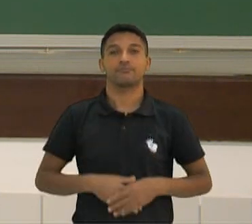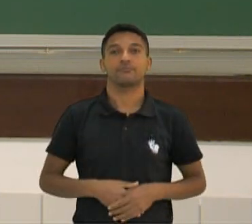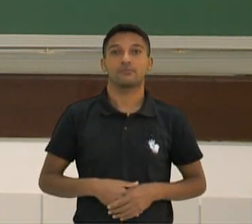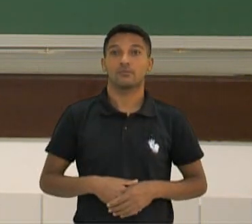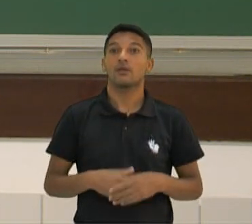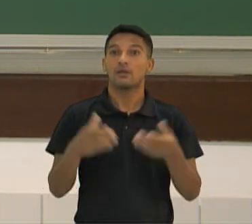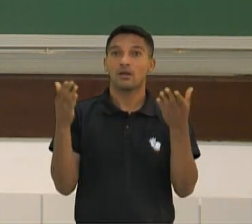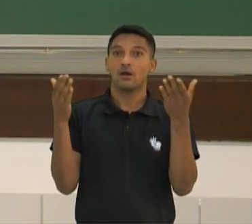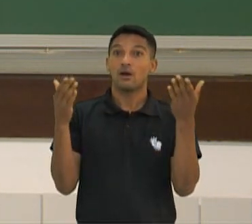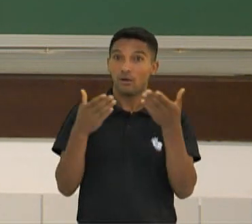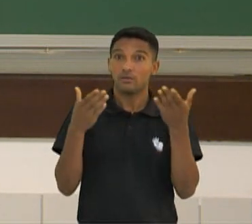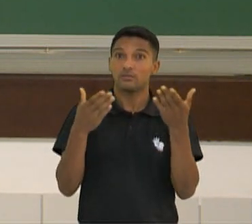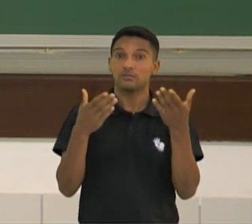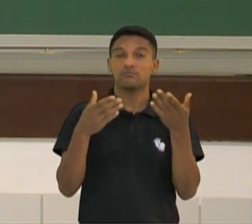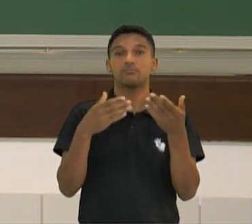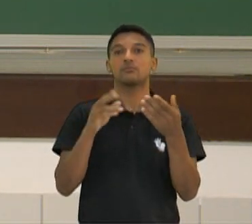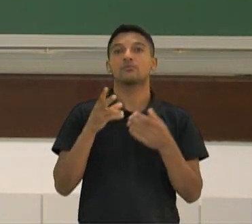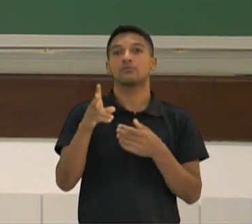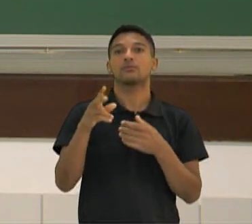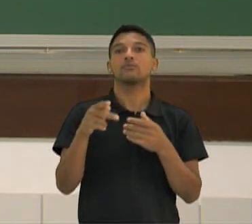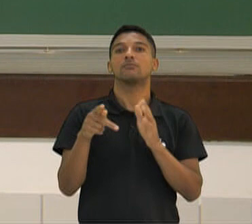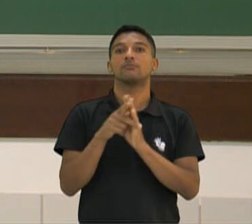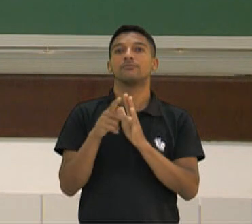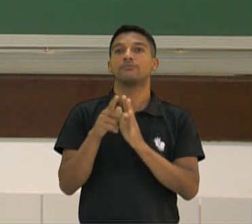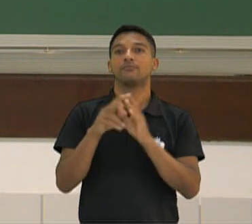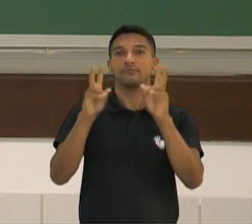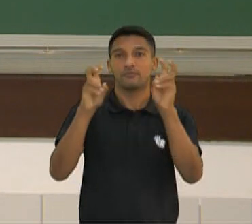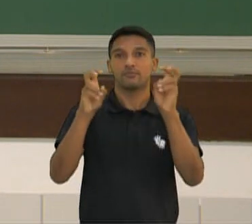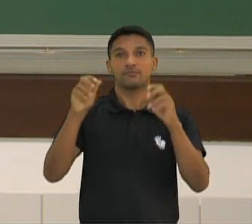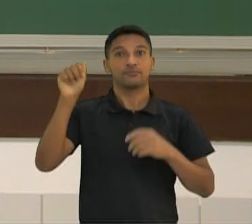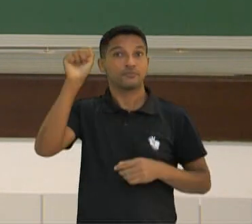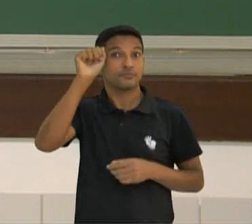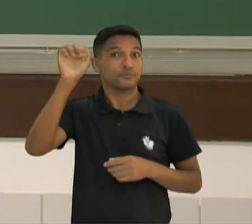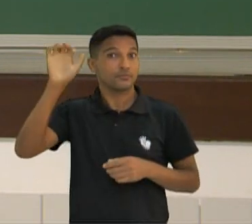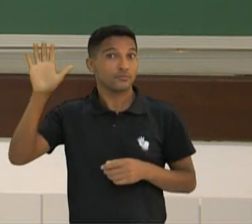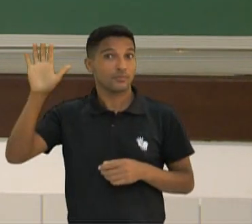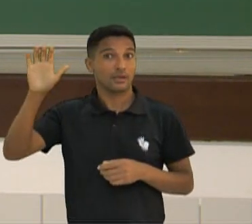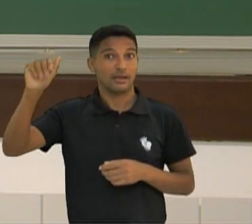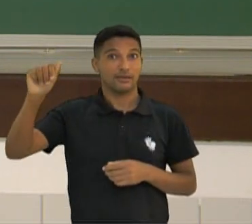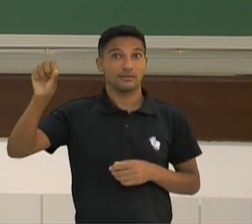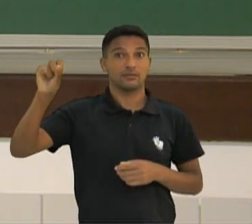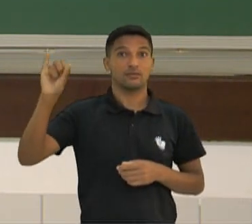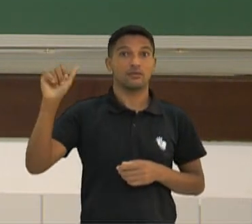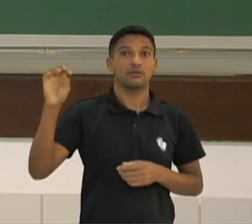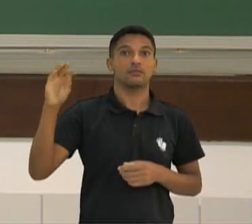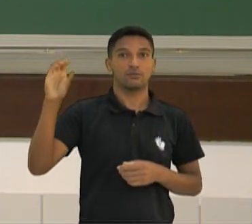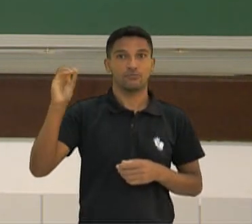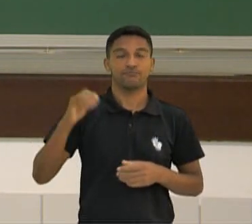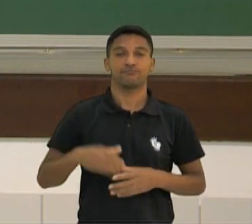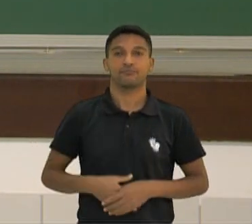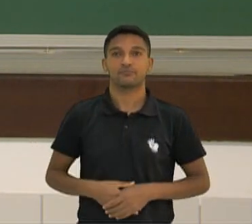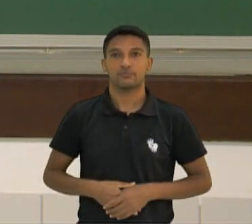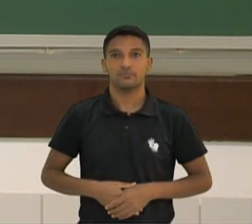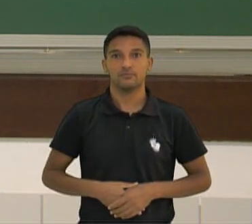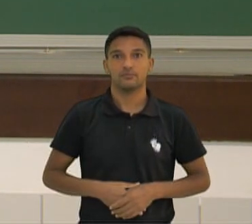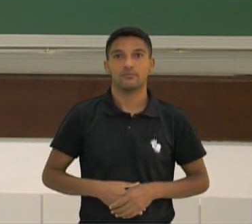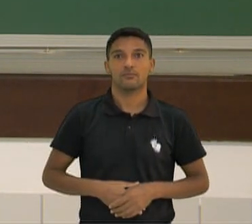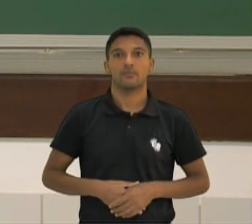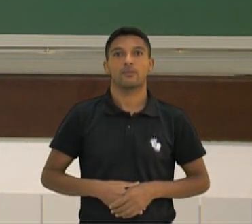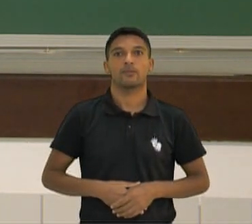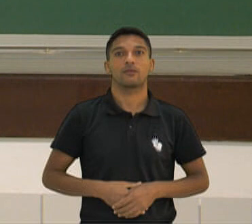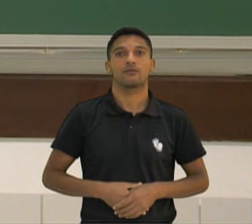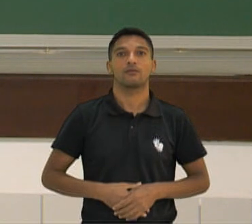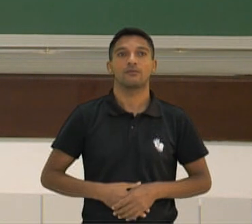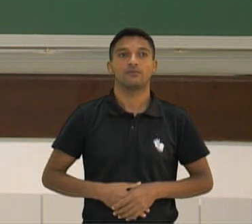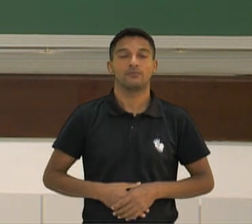o maior continente do planeta, nós estamos trabalhando com ele regionalizado, com as 6 regiões